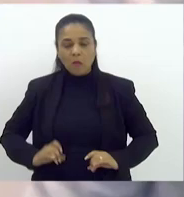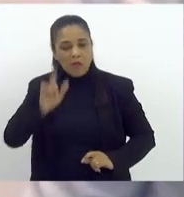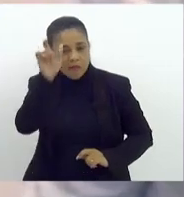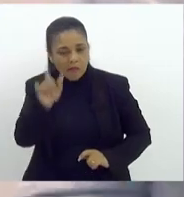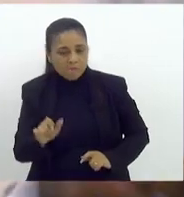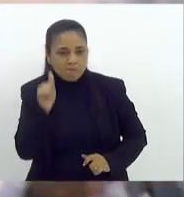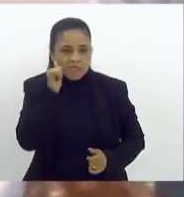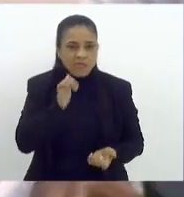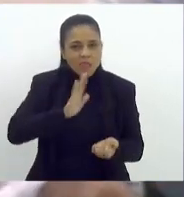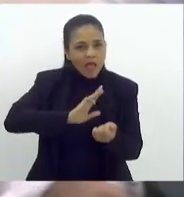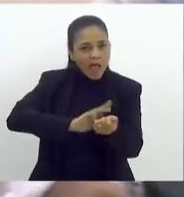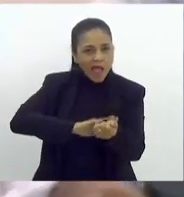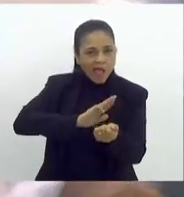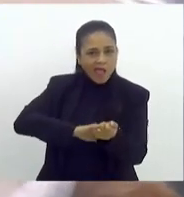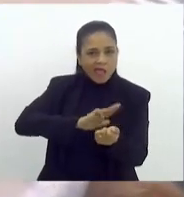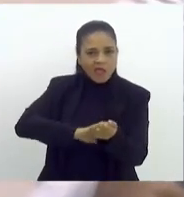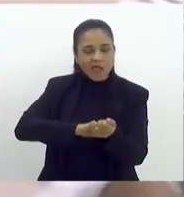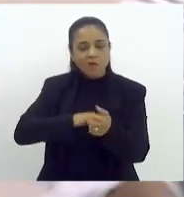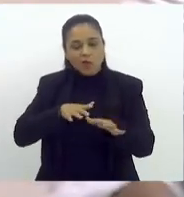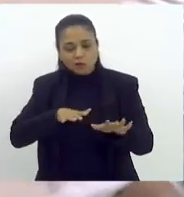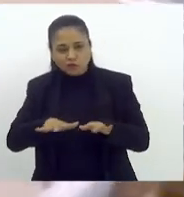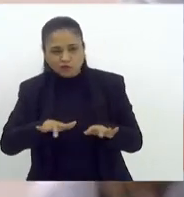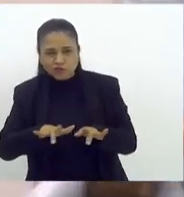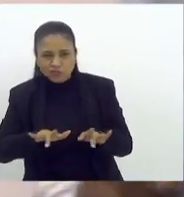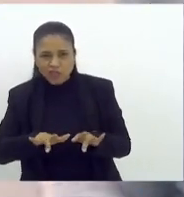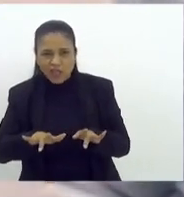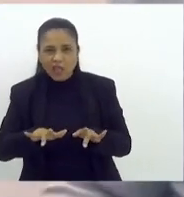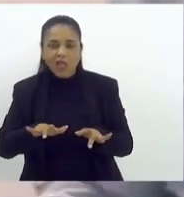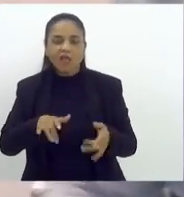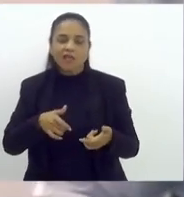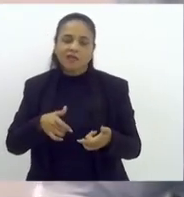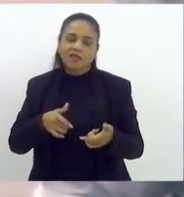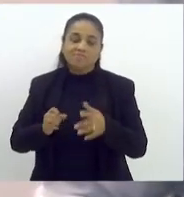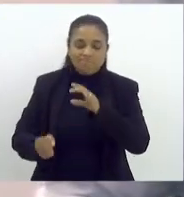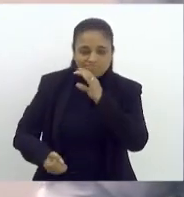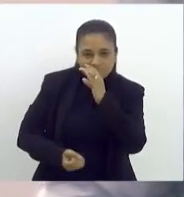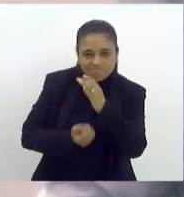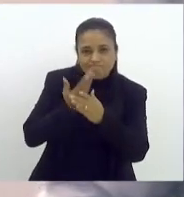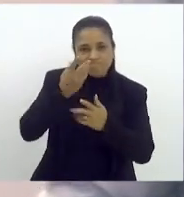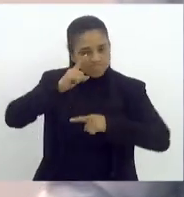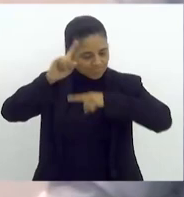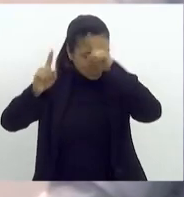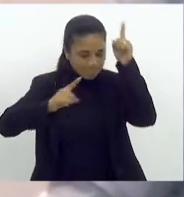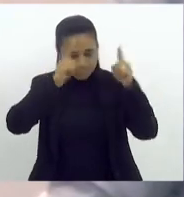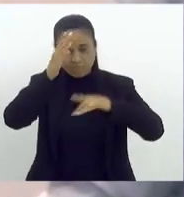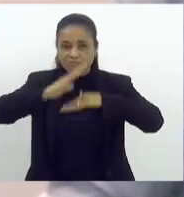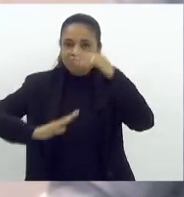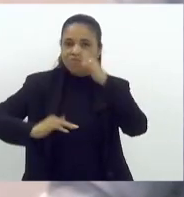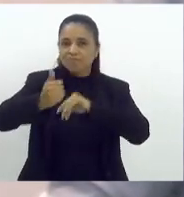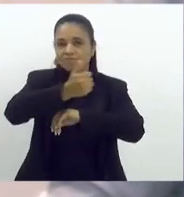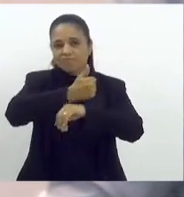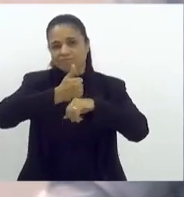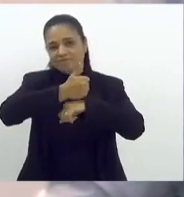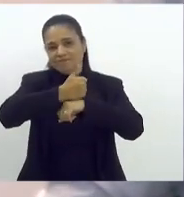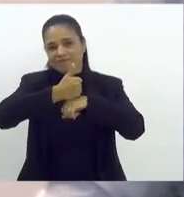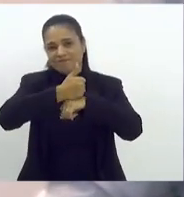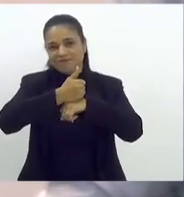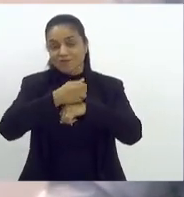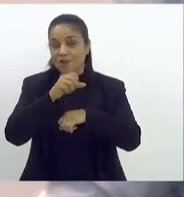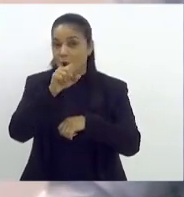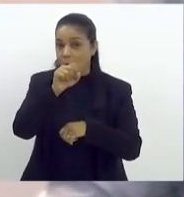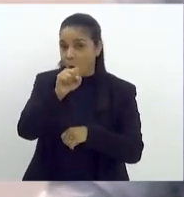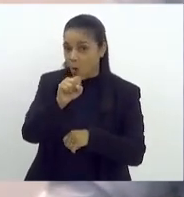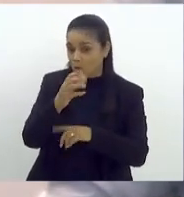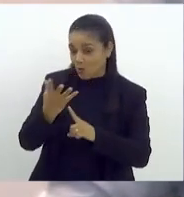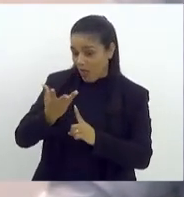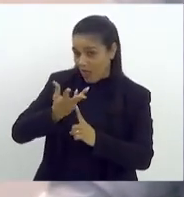vai lá e rima potencializa o Dj que fala e risca e cria uma carreira com a decisões do artistas